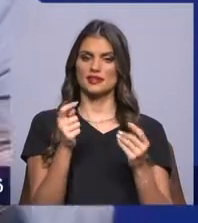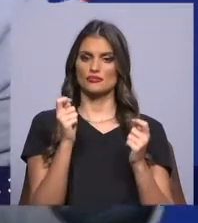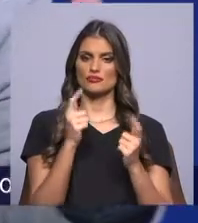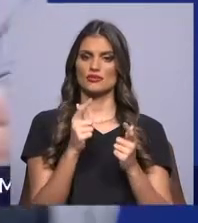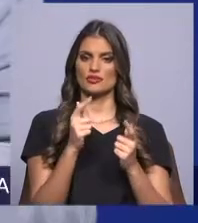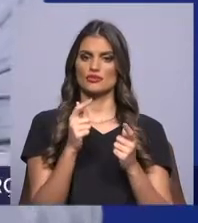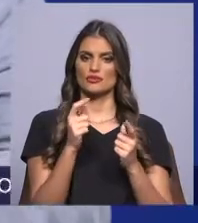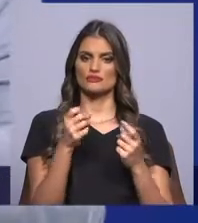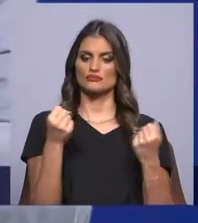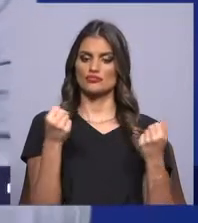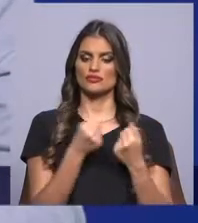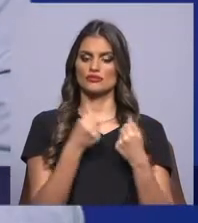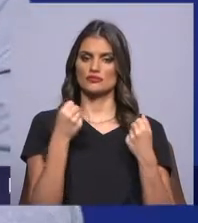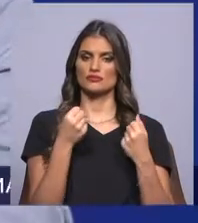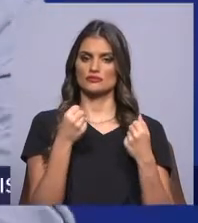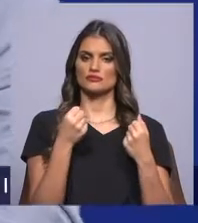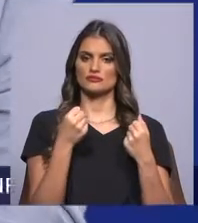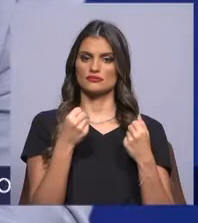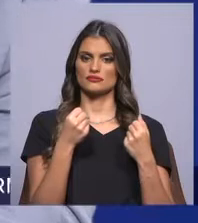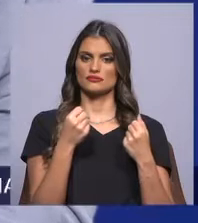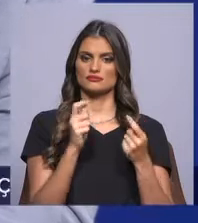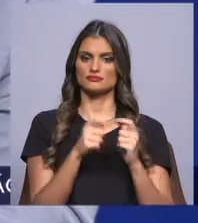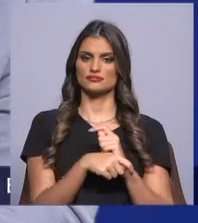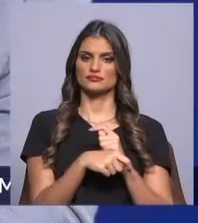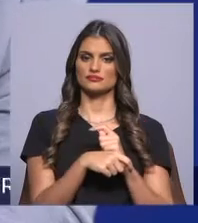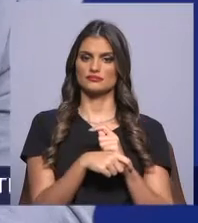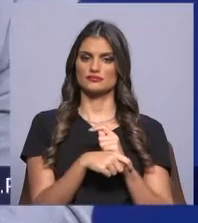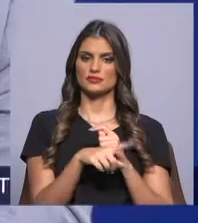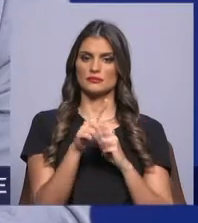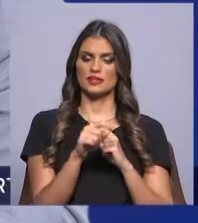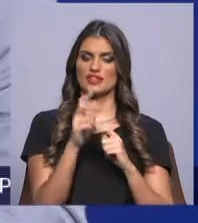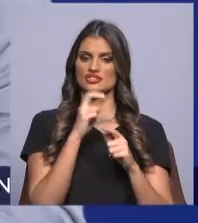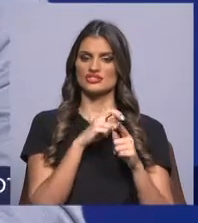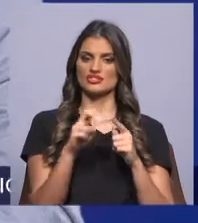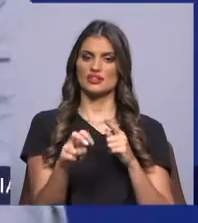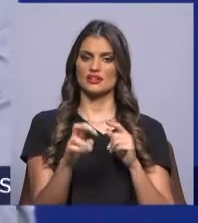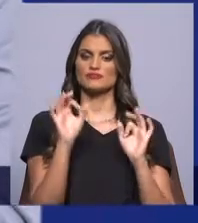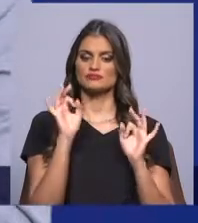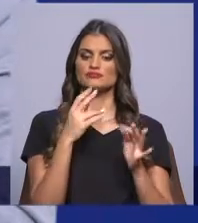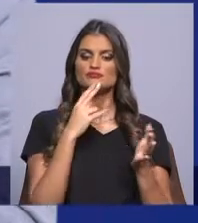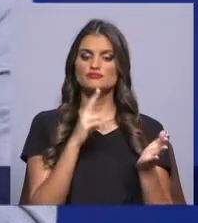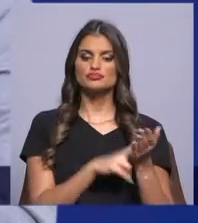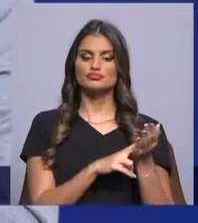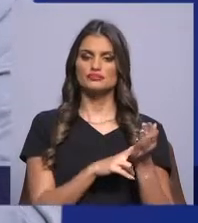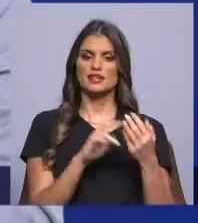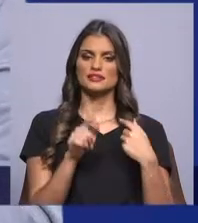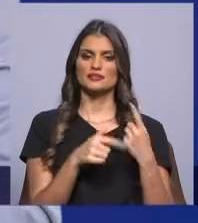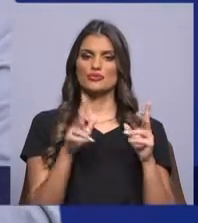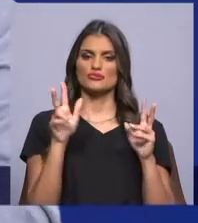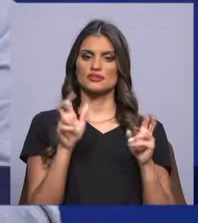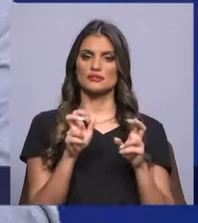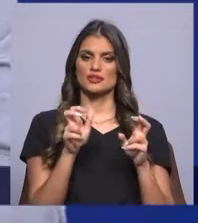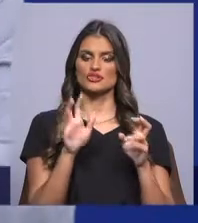antimatéria, chocam, aniquilam-se e transformam a sua massa em energia pura. E, portanto, é sempre um tema